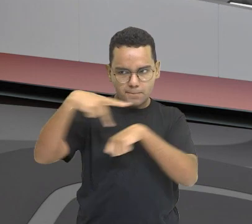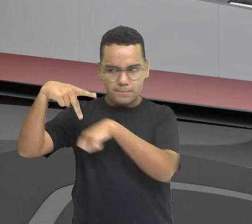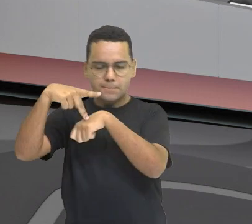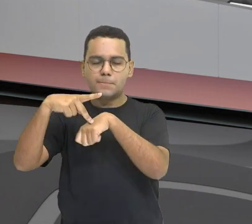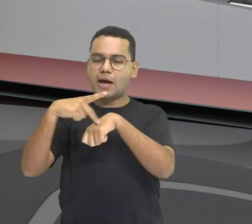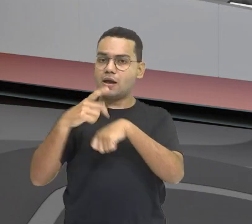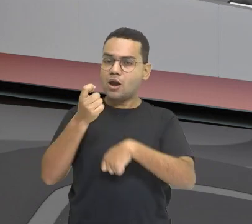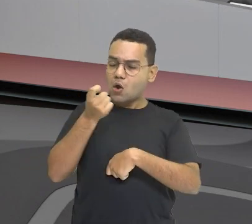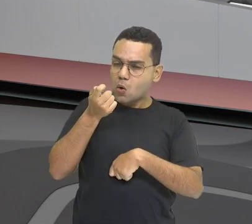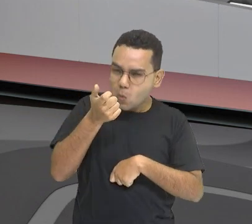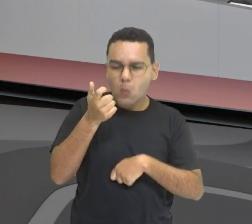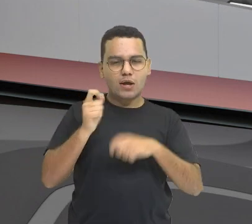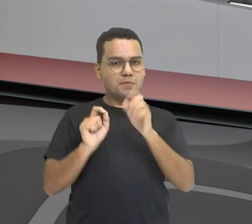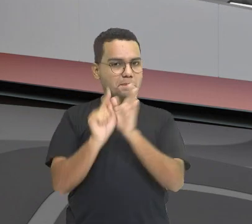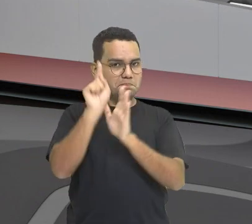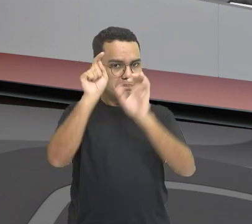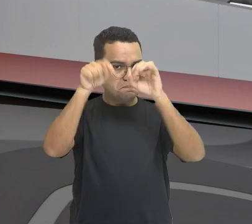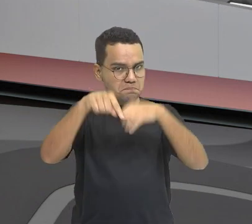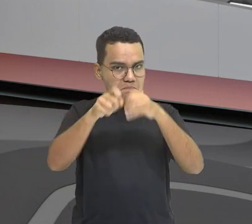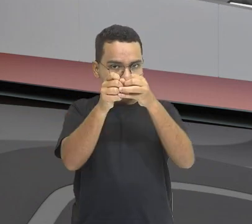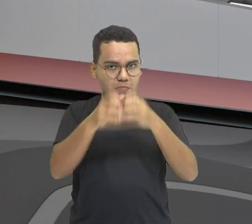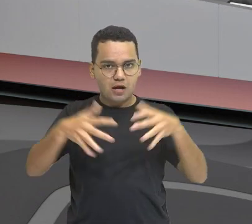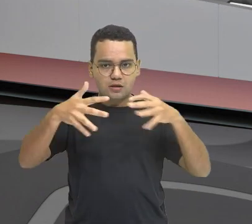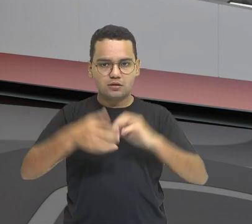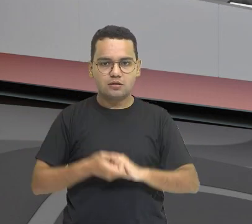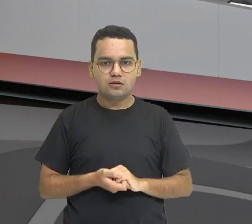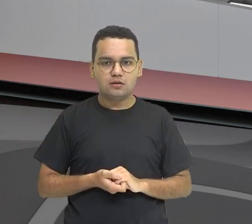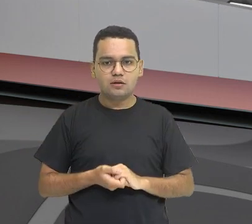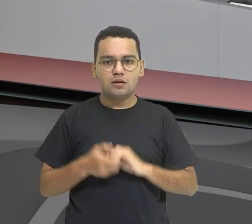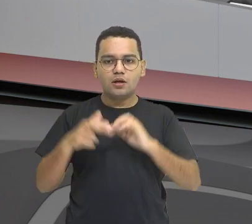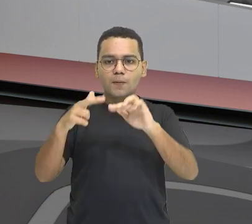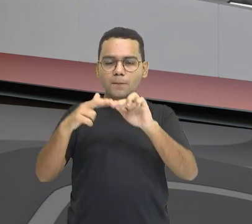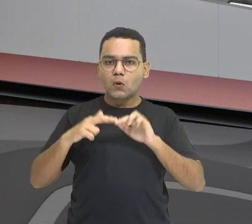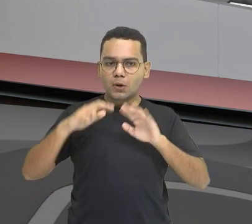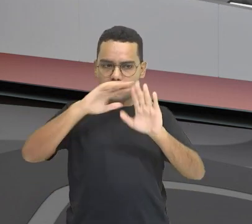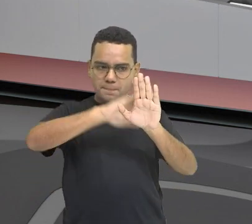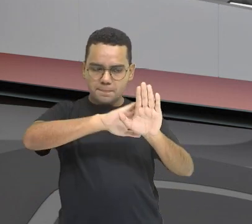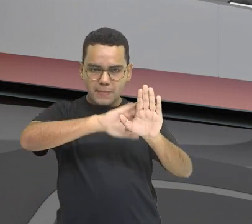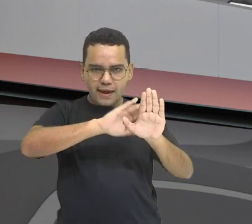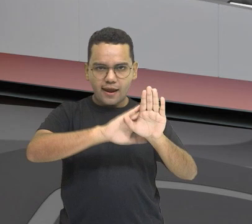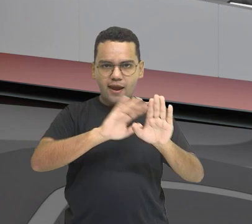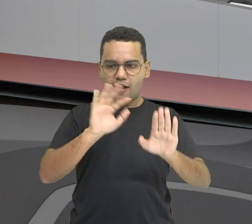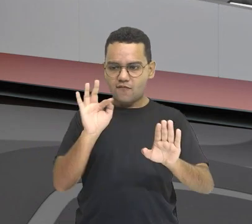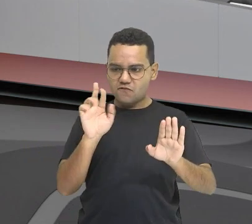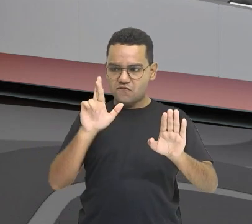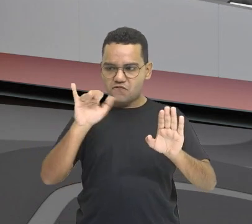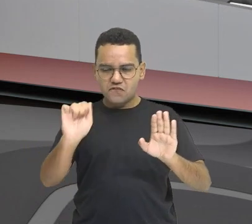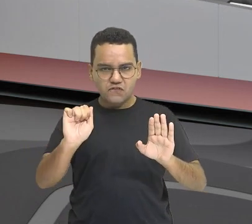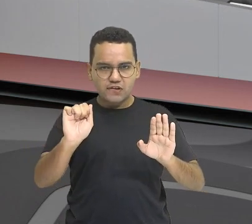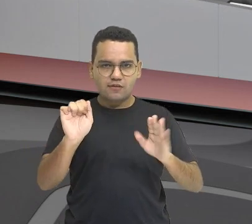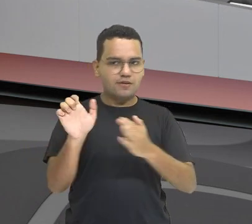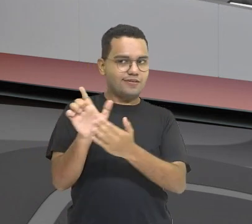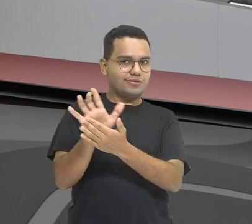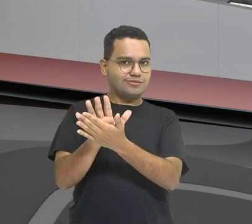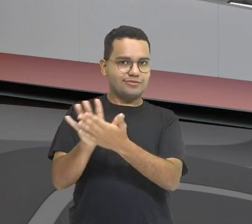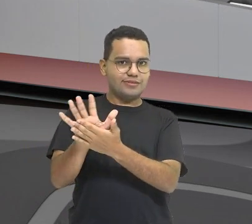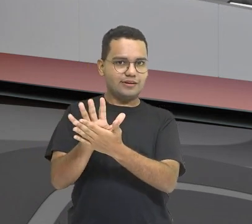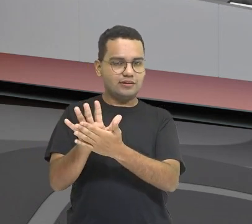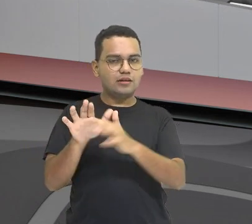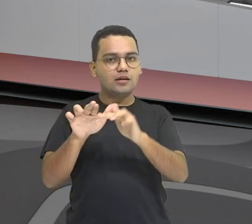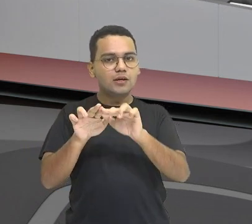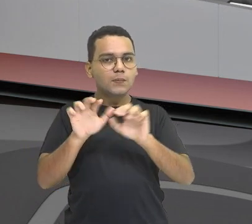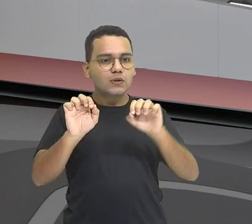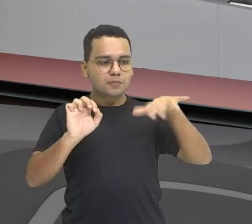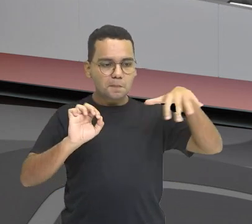nuclear, certo? Percebam que de fria a guerra não teve nada. E isso gerou, entre essas